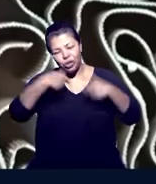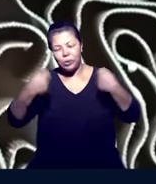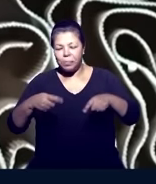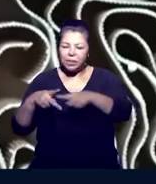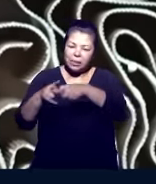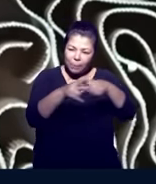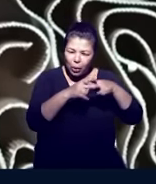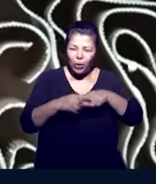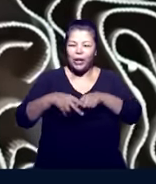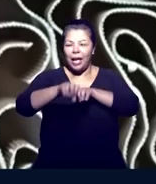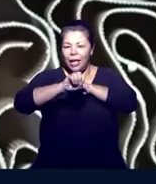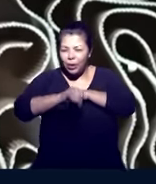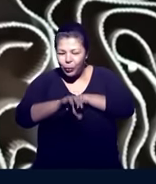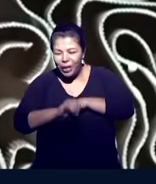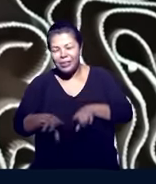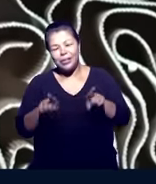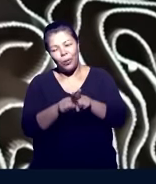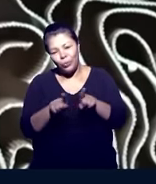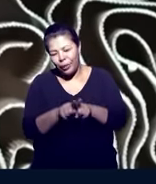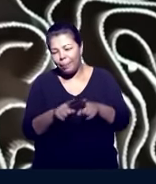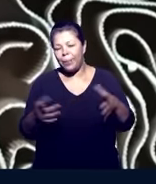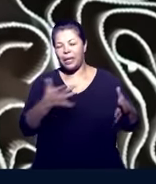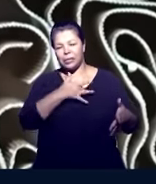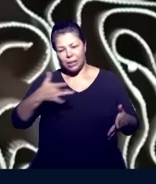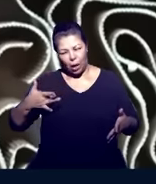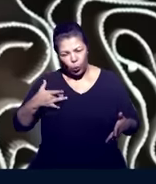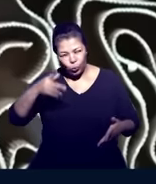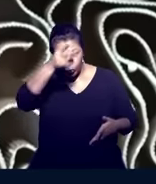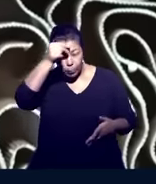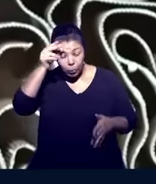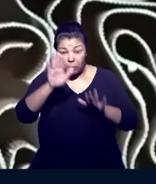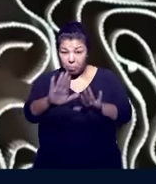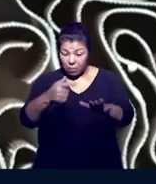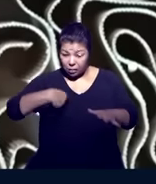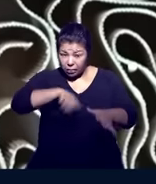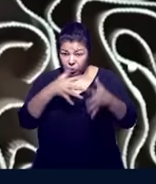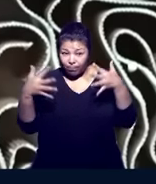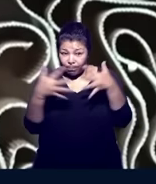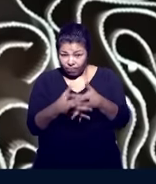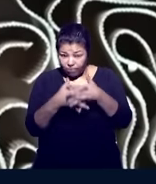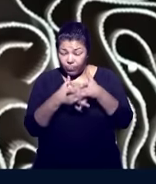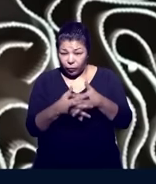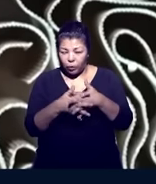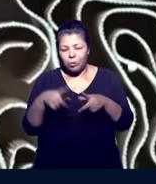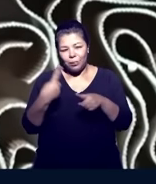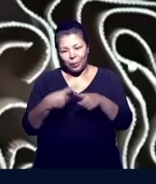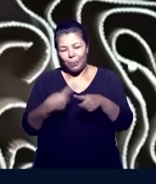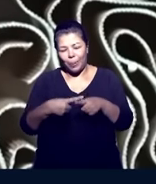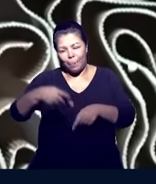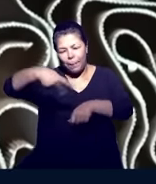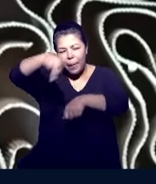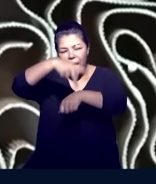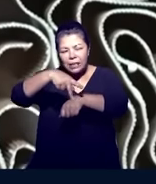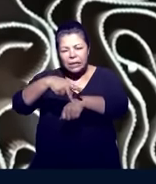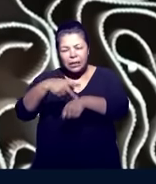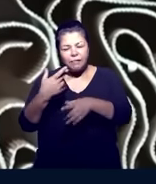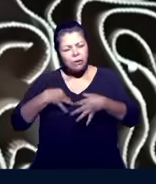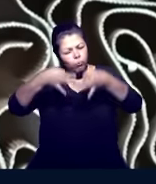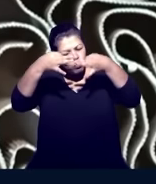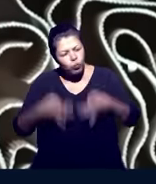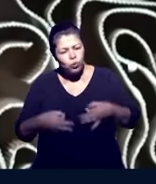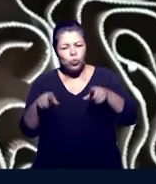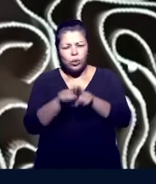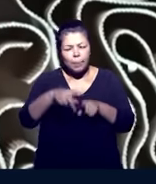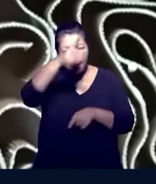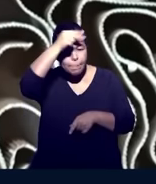pública Então fala da importância que eu acho que muita gente confunde o seguinte pra gente ter um país mais justo um país que consiga ter políticas